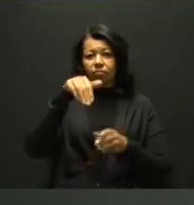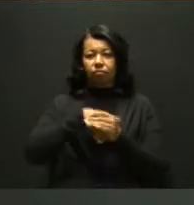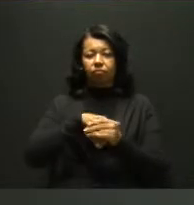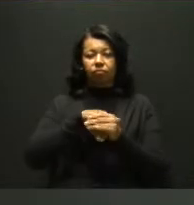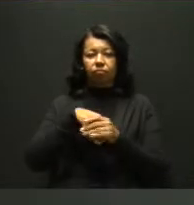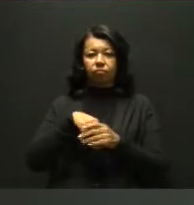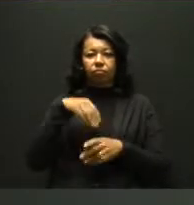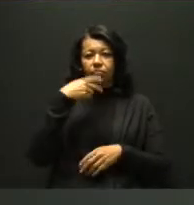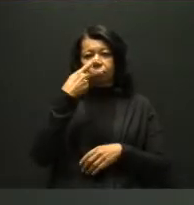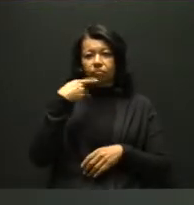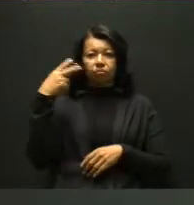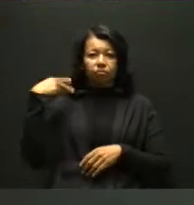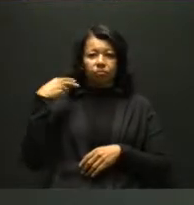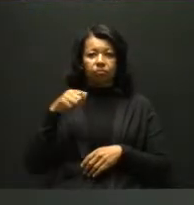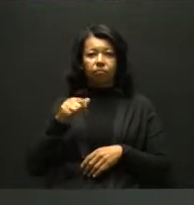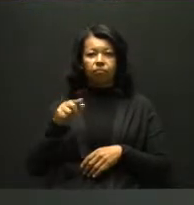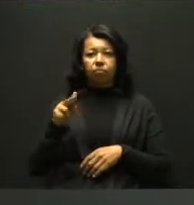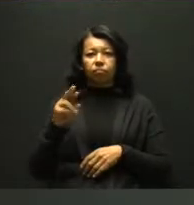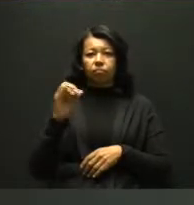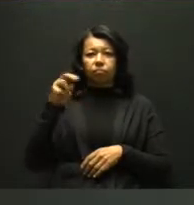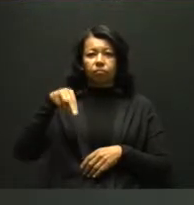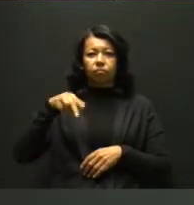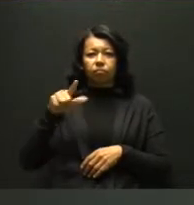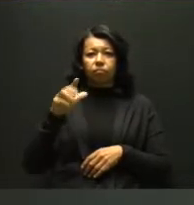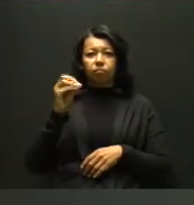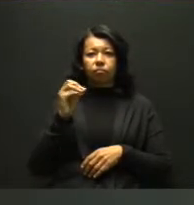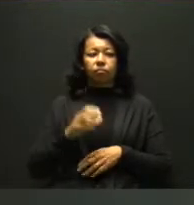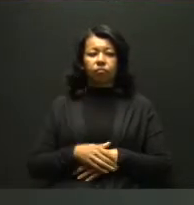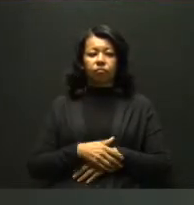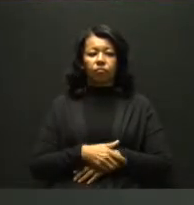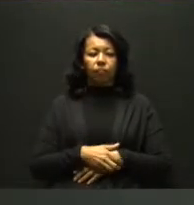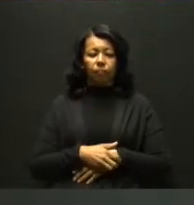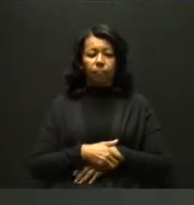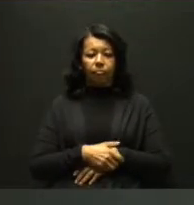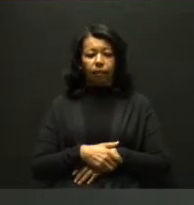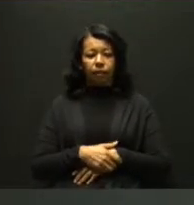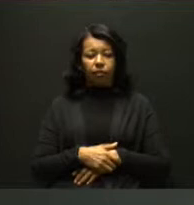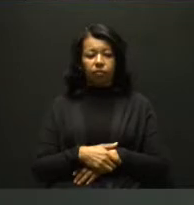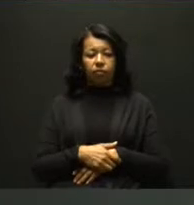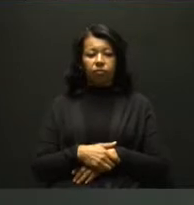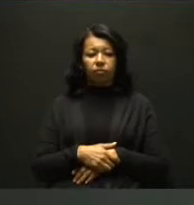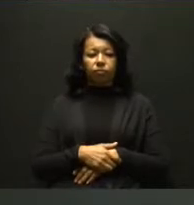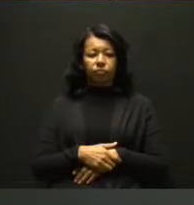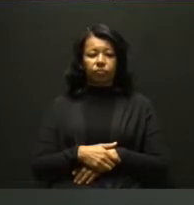palavra o vereador agnaldo araújo após o jogador ivan e depois eu quero utilizar palavras